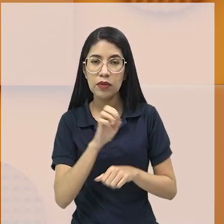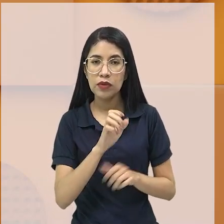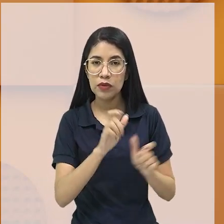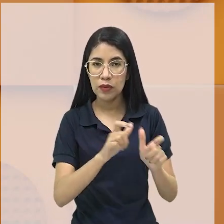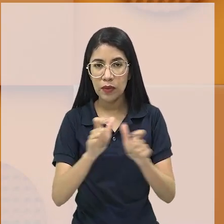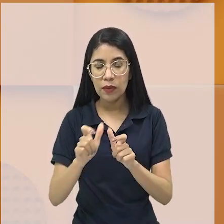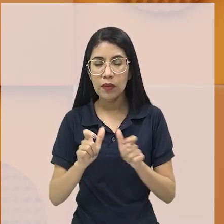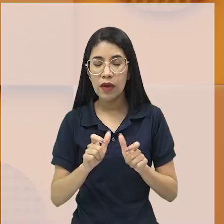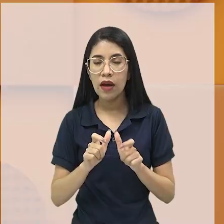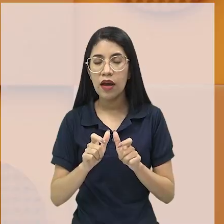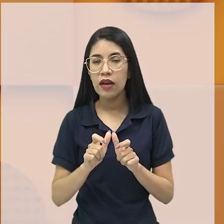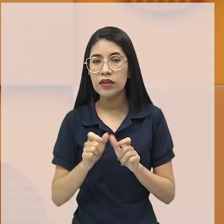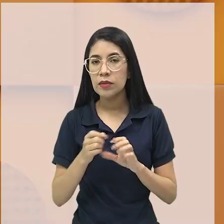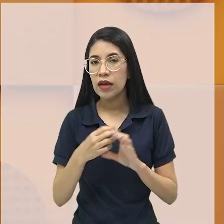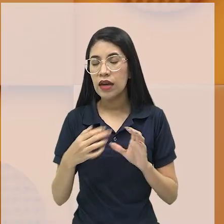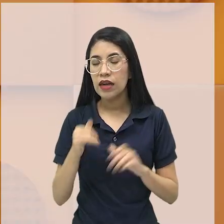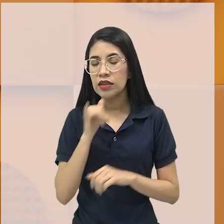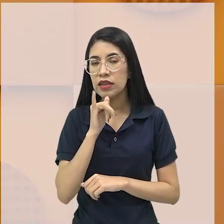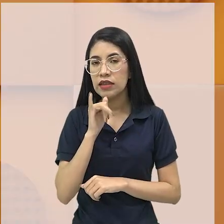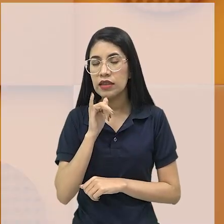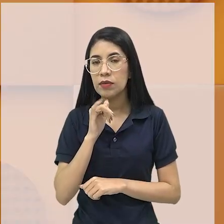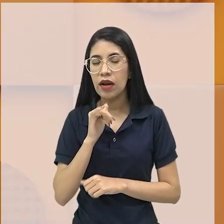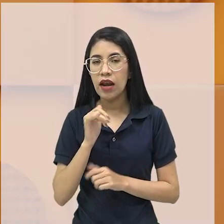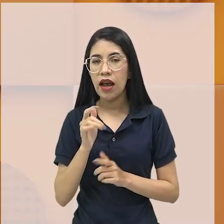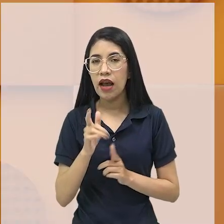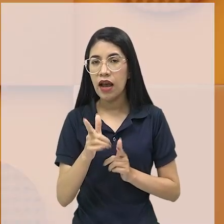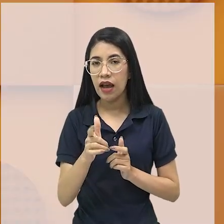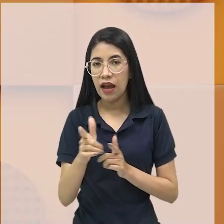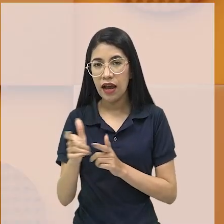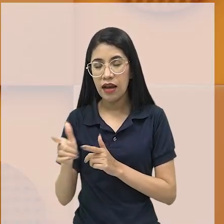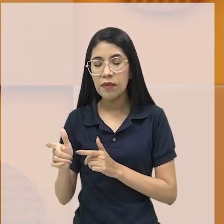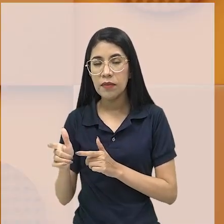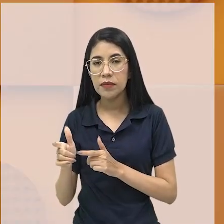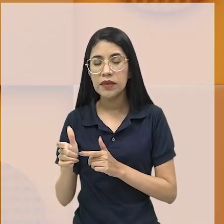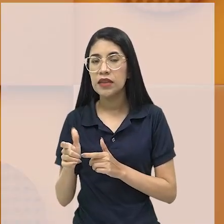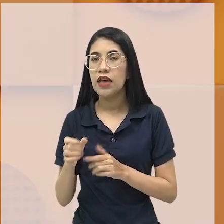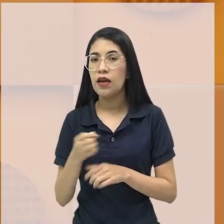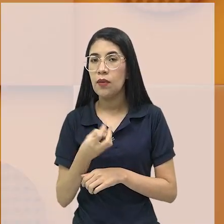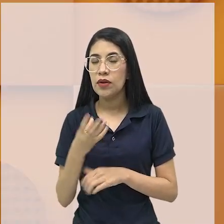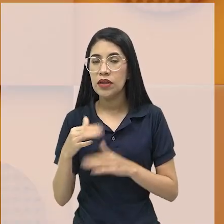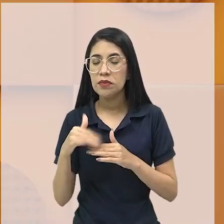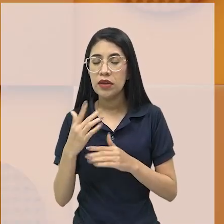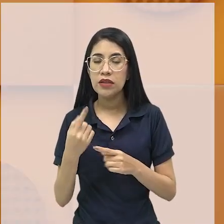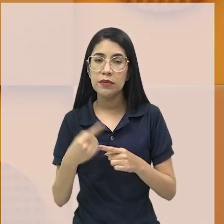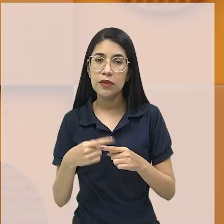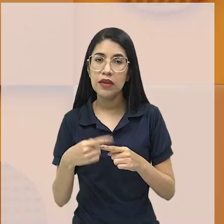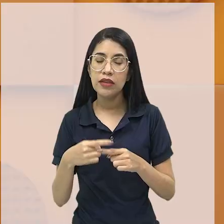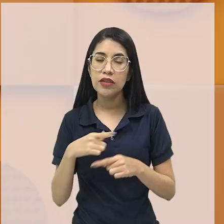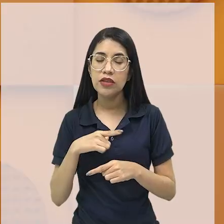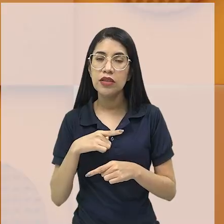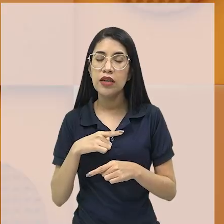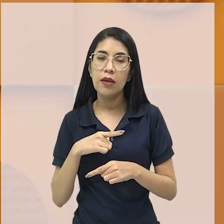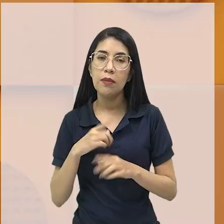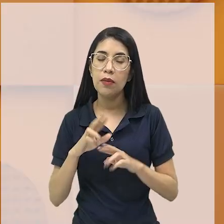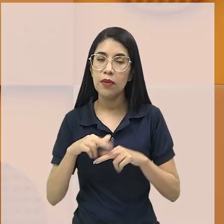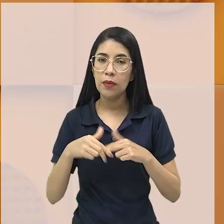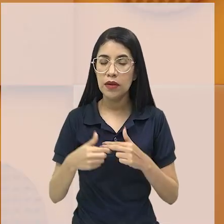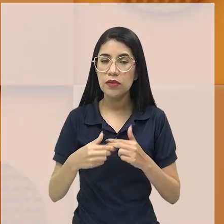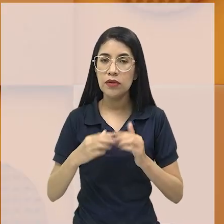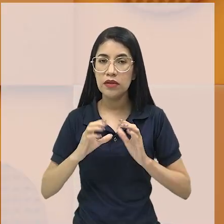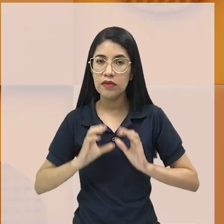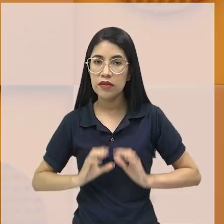principais aspectos era o armamento. Dizia-se que eram mais civilizados e mais evoluídos porque tinham